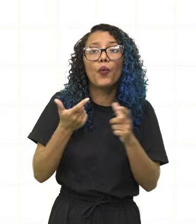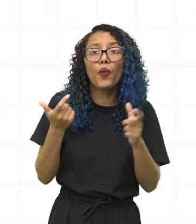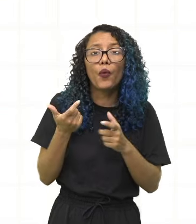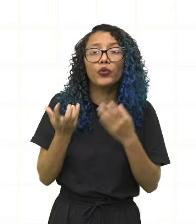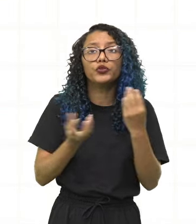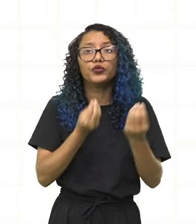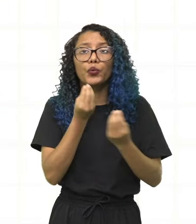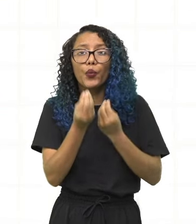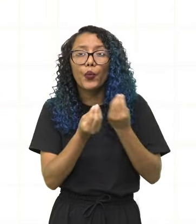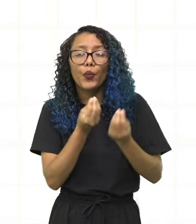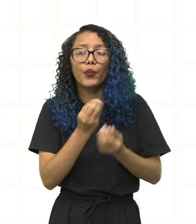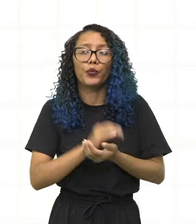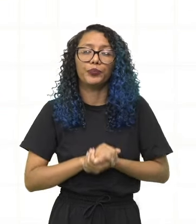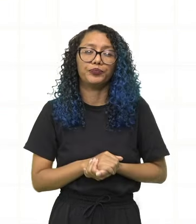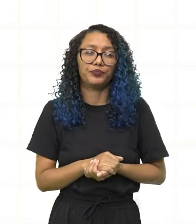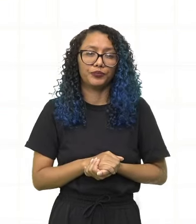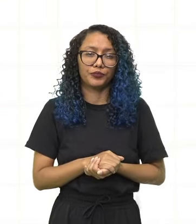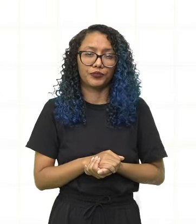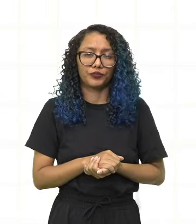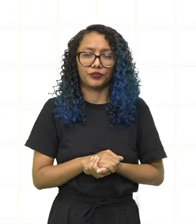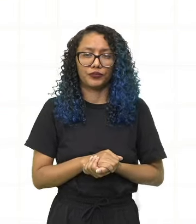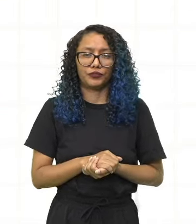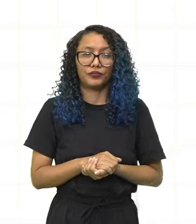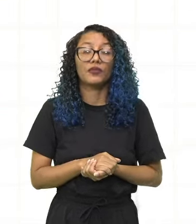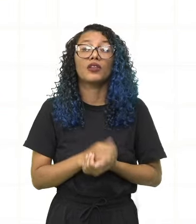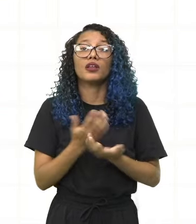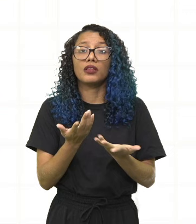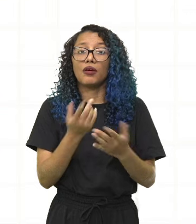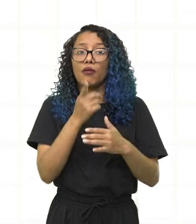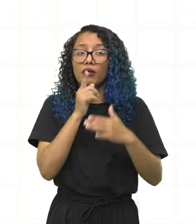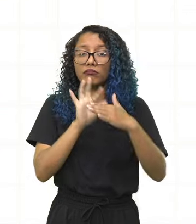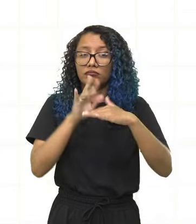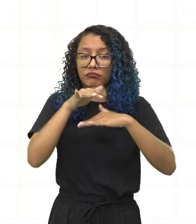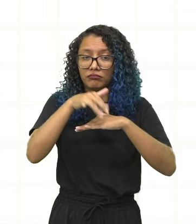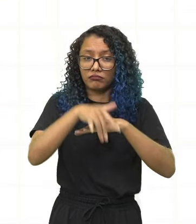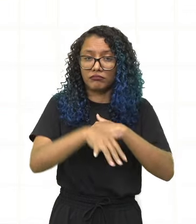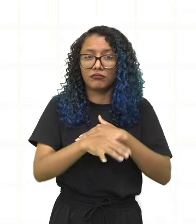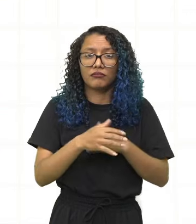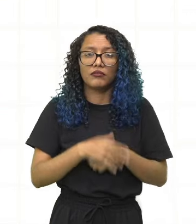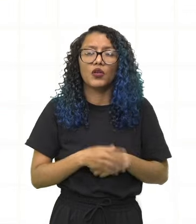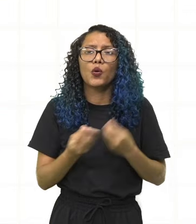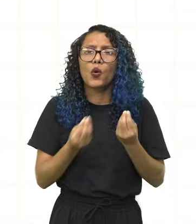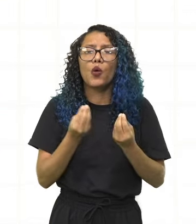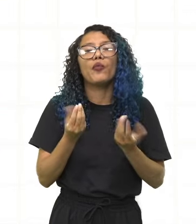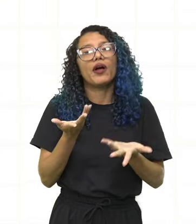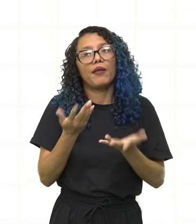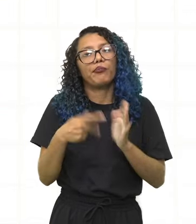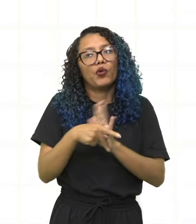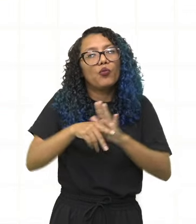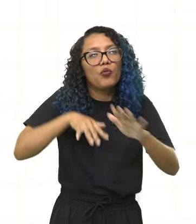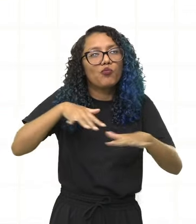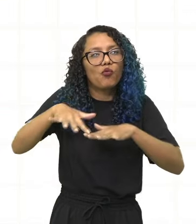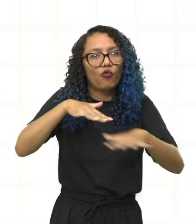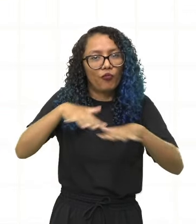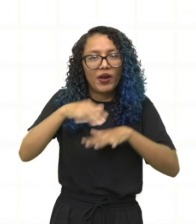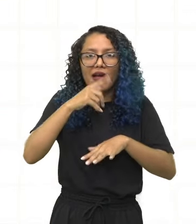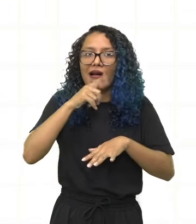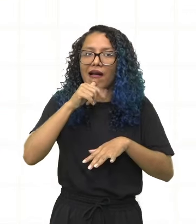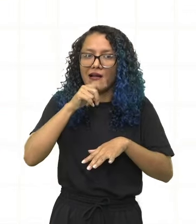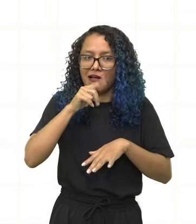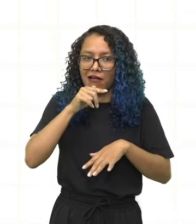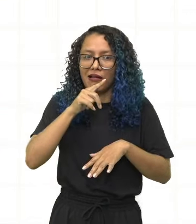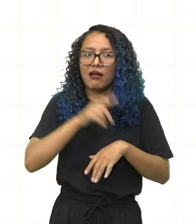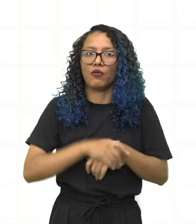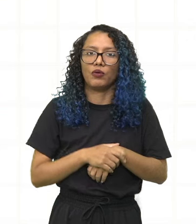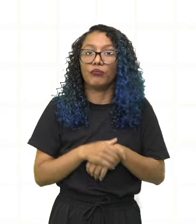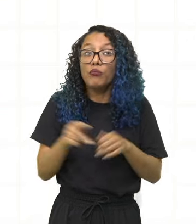de onde que ela é derivada. No caso da energia hidráulica, nós temos aqui a movimentação das águas, né? Então, temos a movimentação das